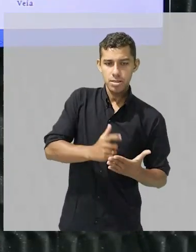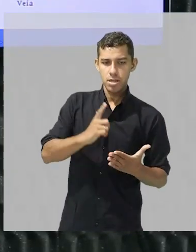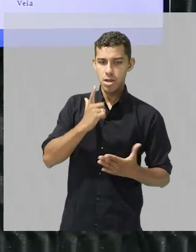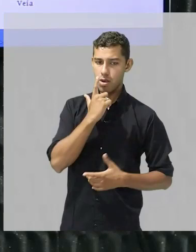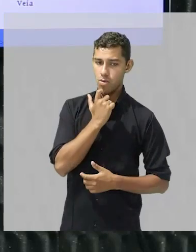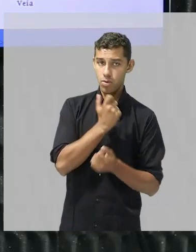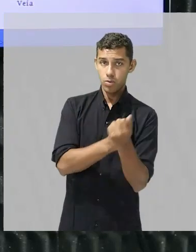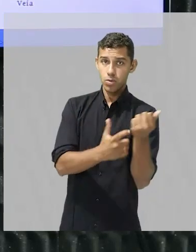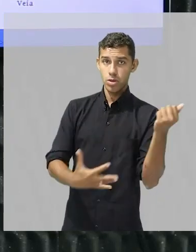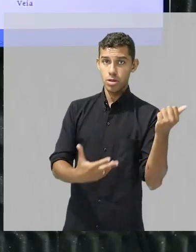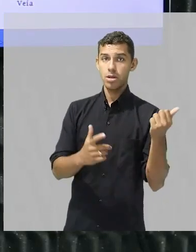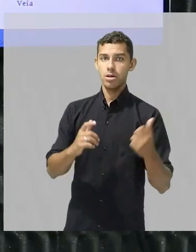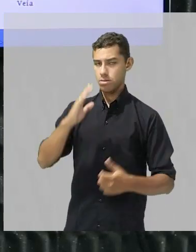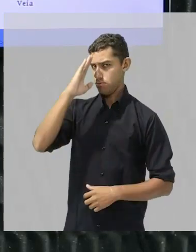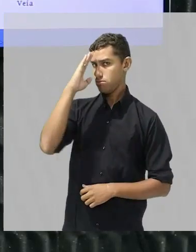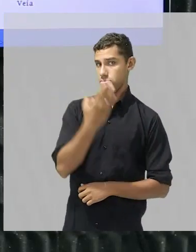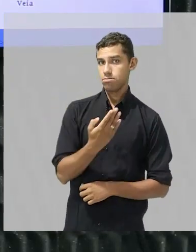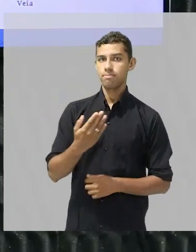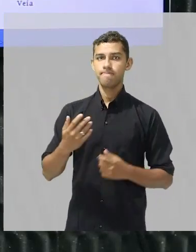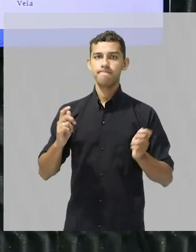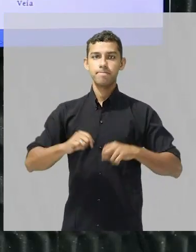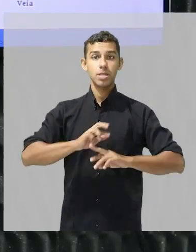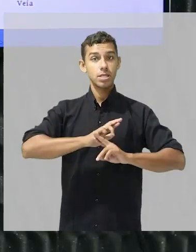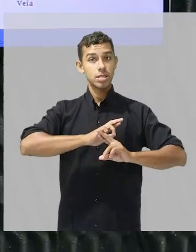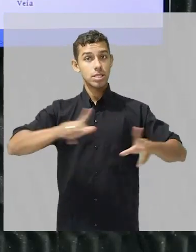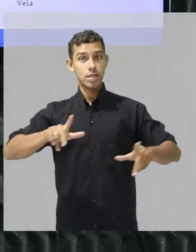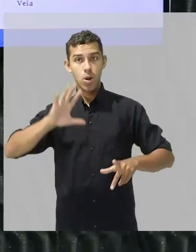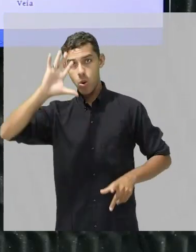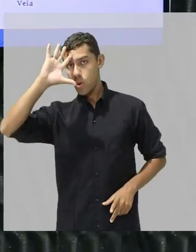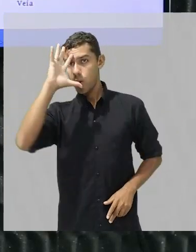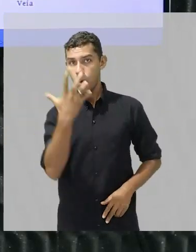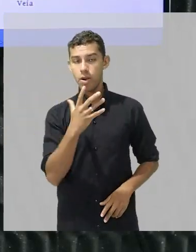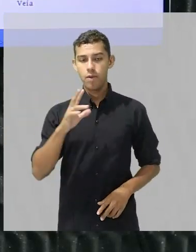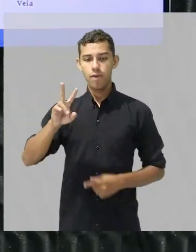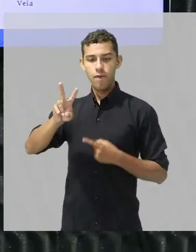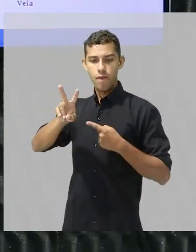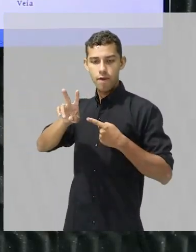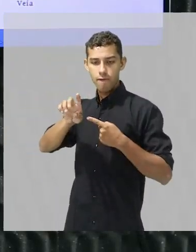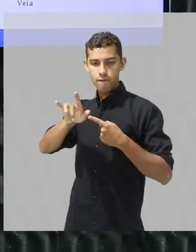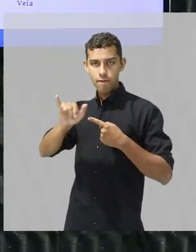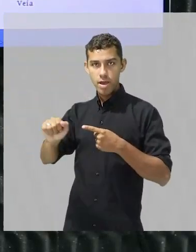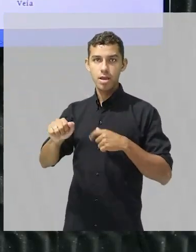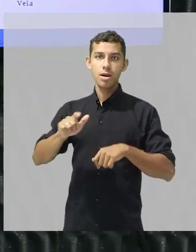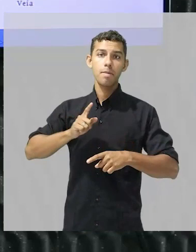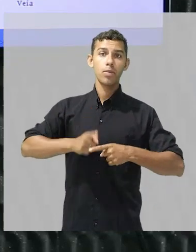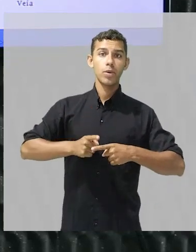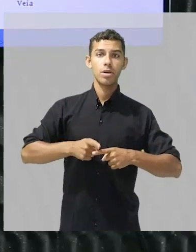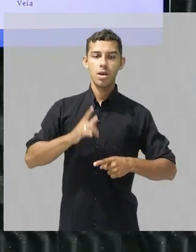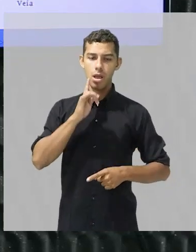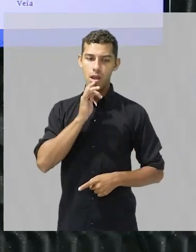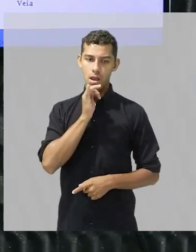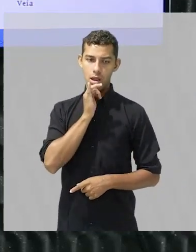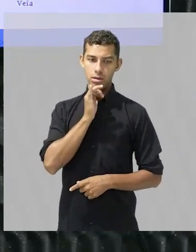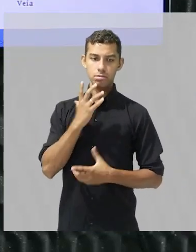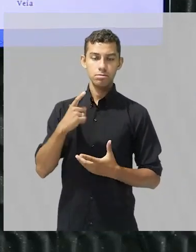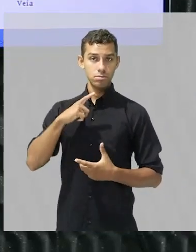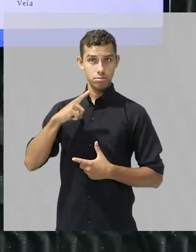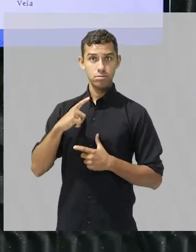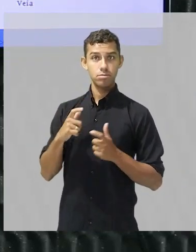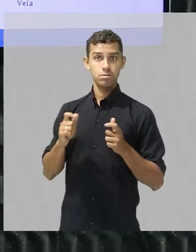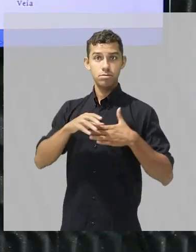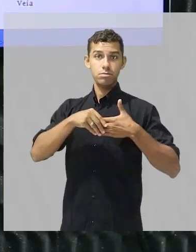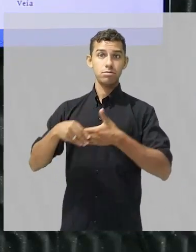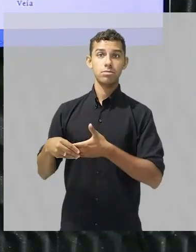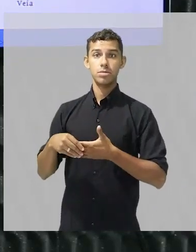que é exercida sobre a artéria. Diferente do que acontece com a veia. Por quê? A veia, como ela é um vaso sanguíneo